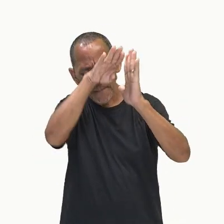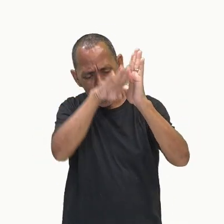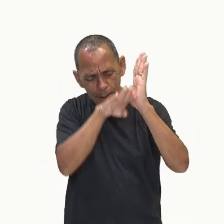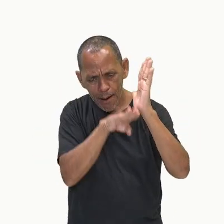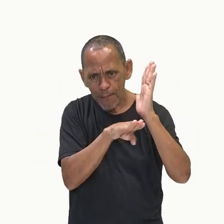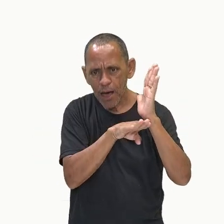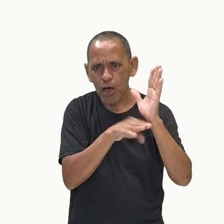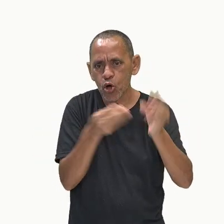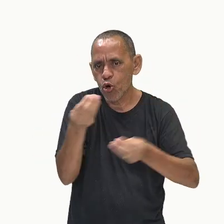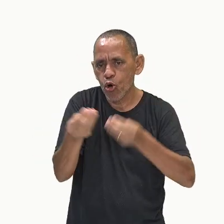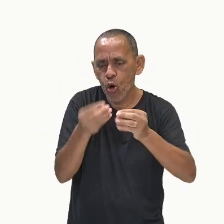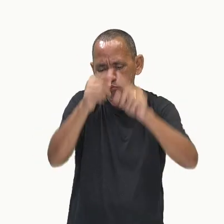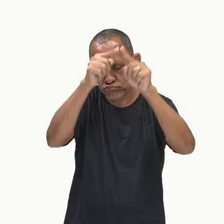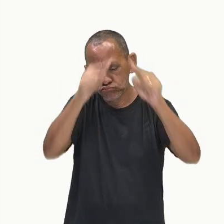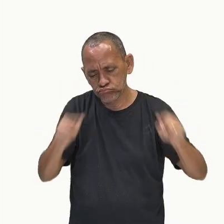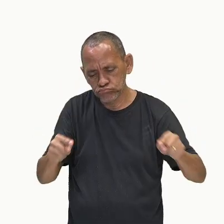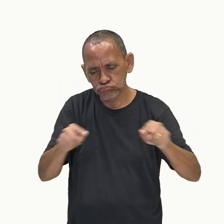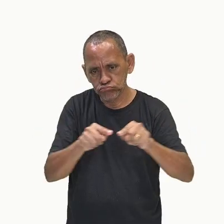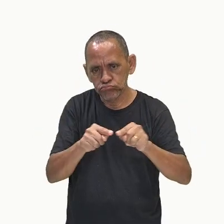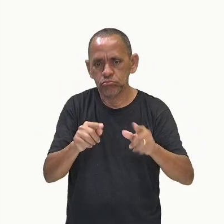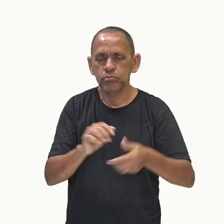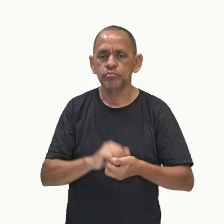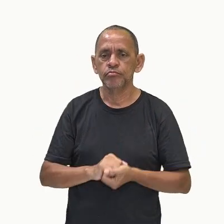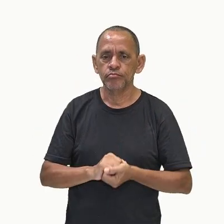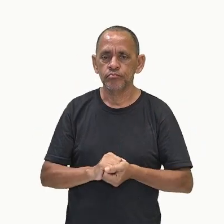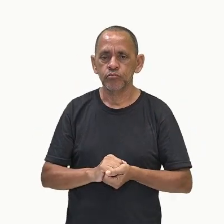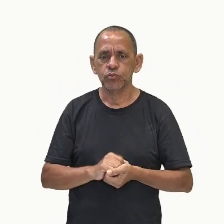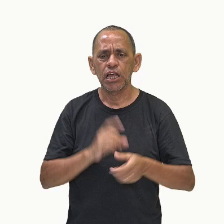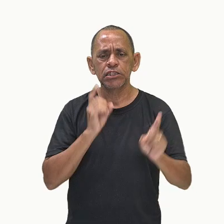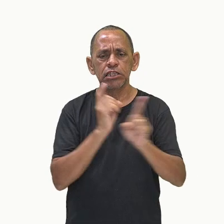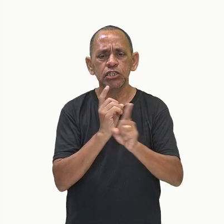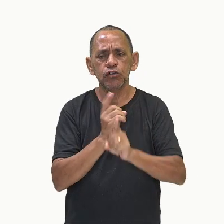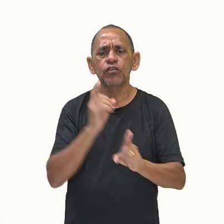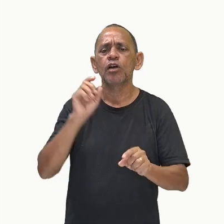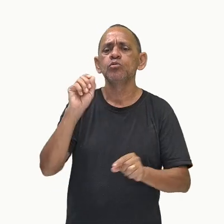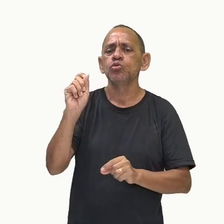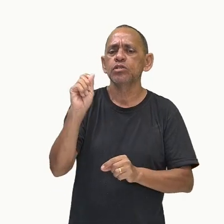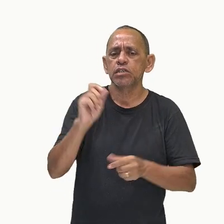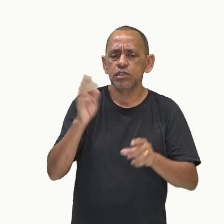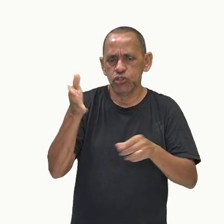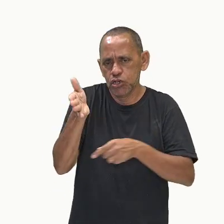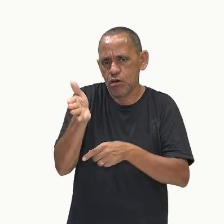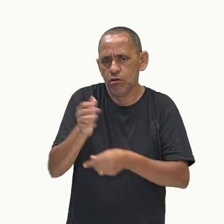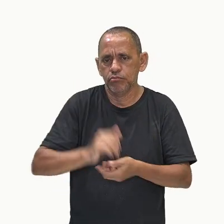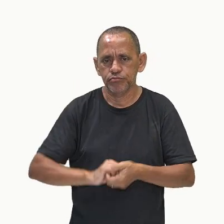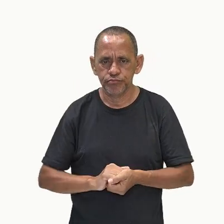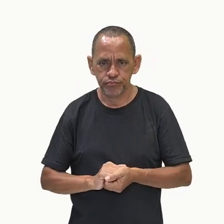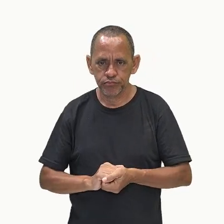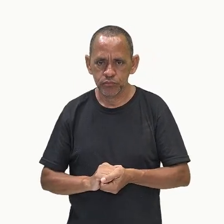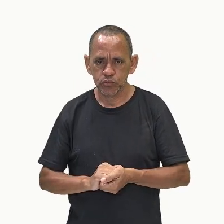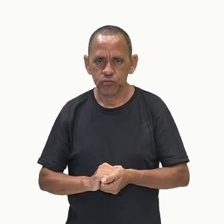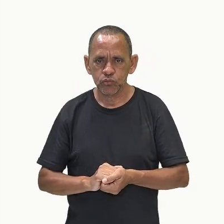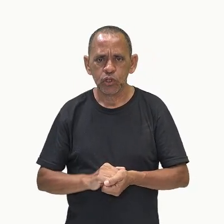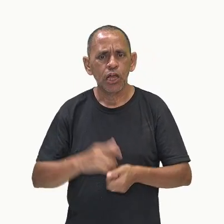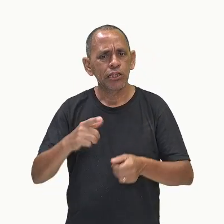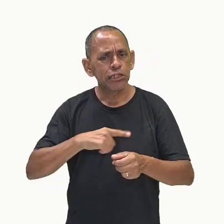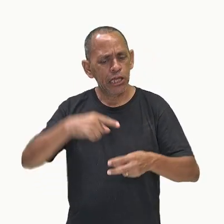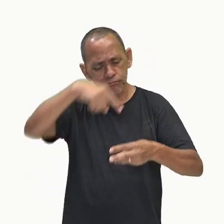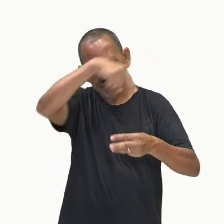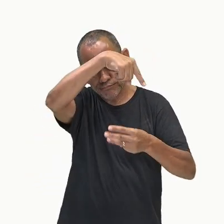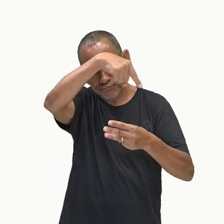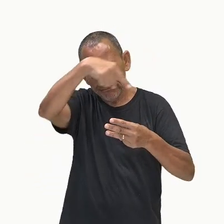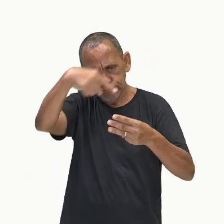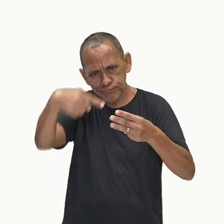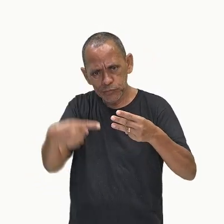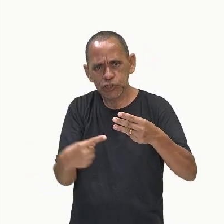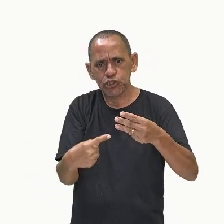nosso triângulo. O que nós já podemos identificar de cara? Que ele possui três